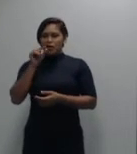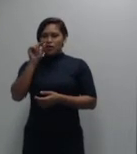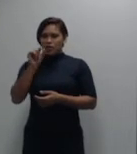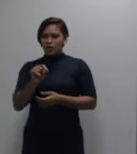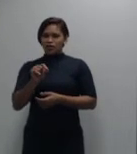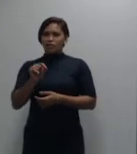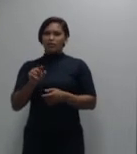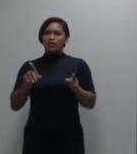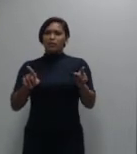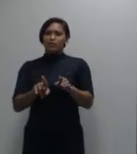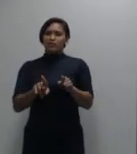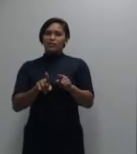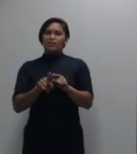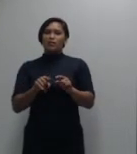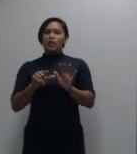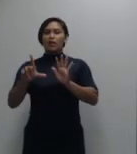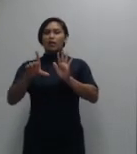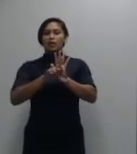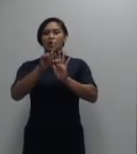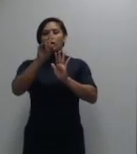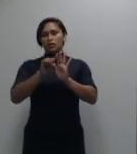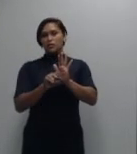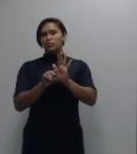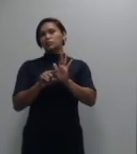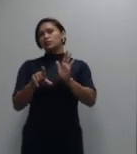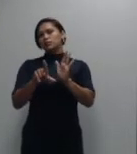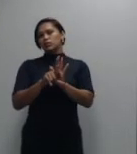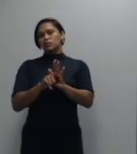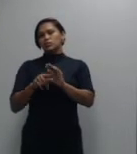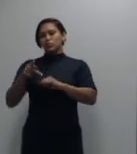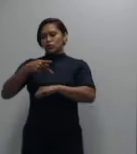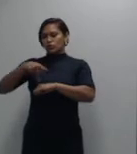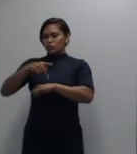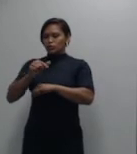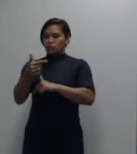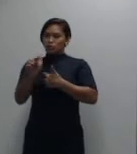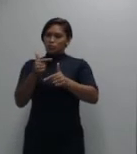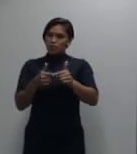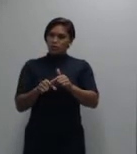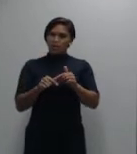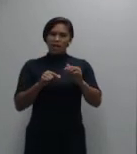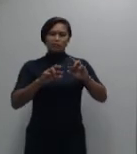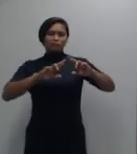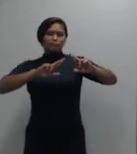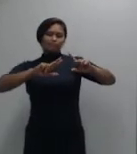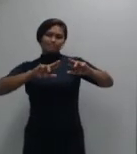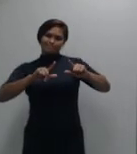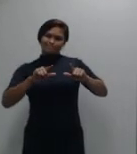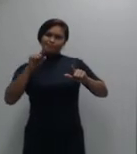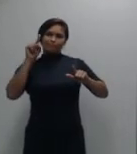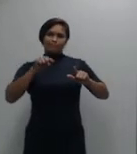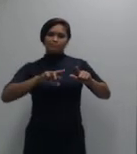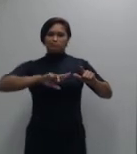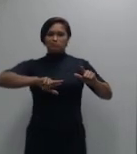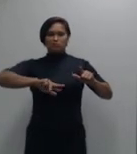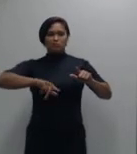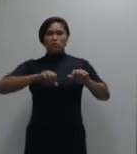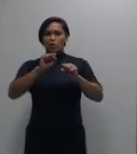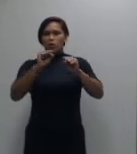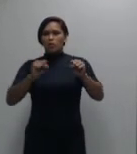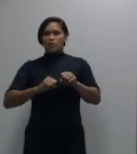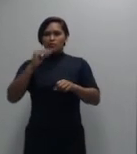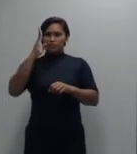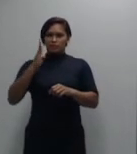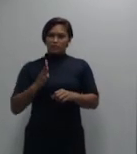ao sistema legislativo estrangeiro incompatível com o sistema brasileiro